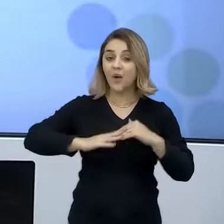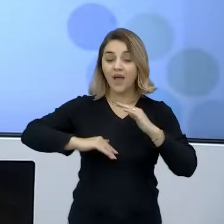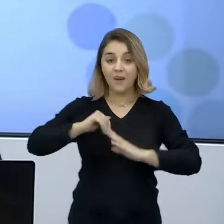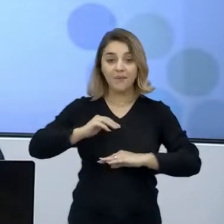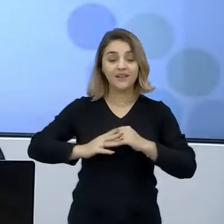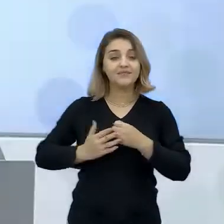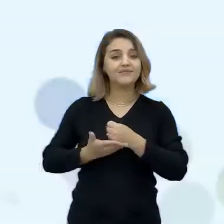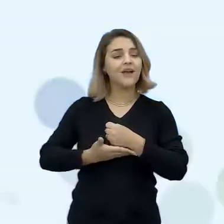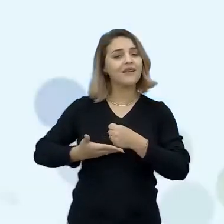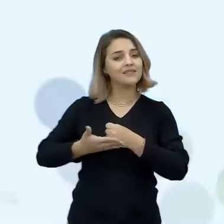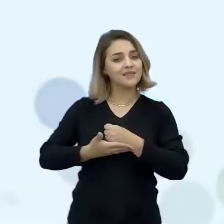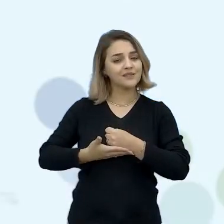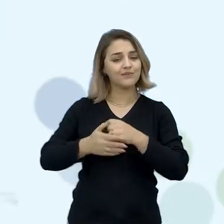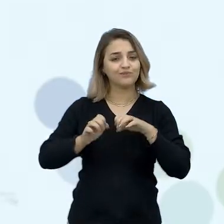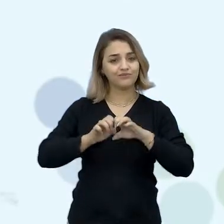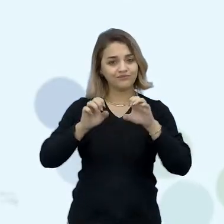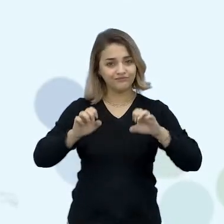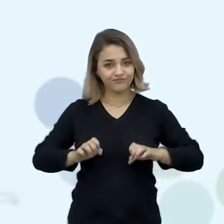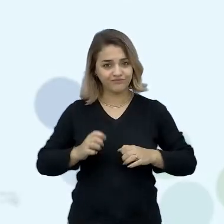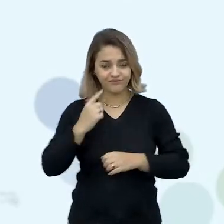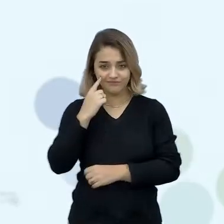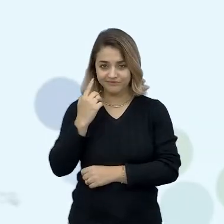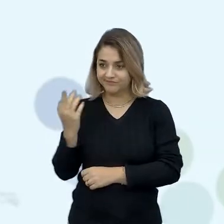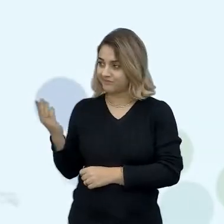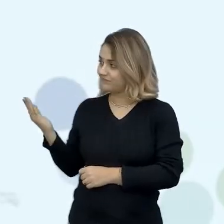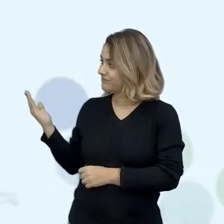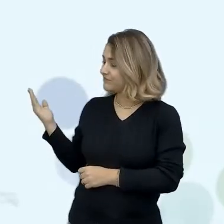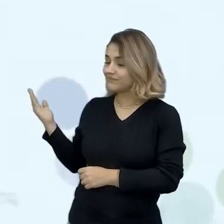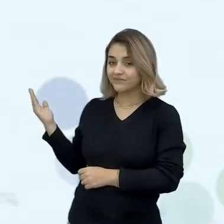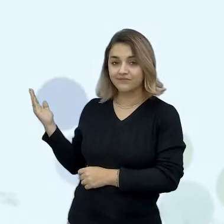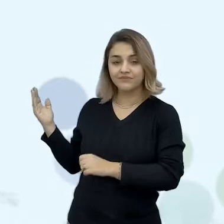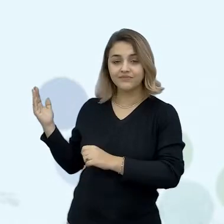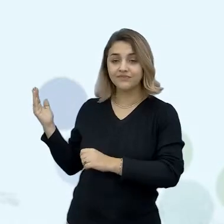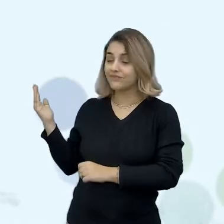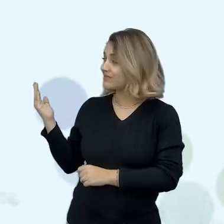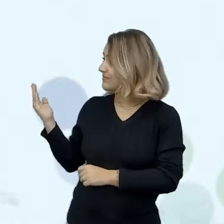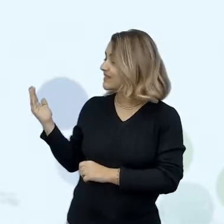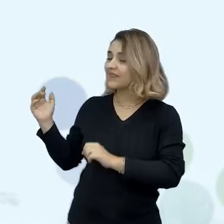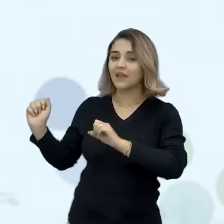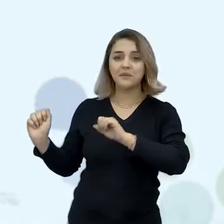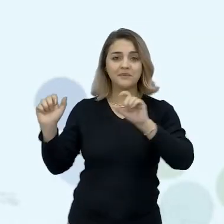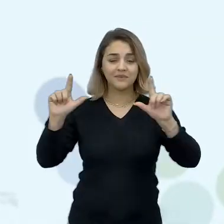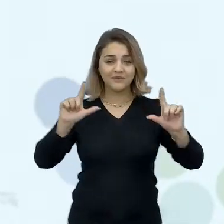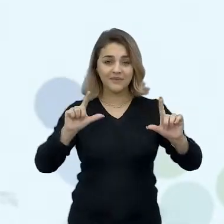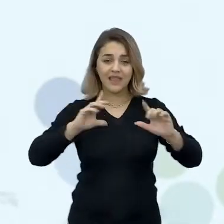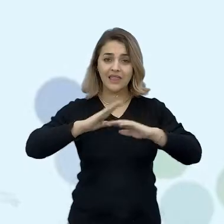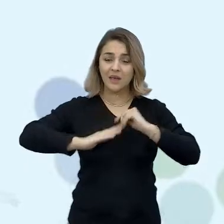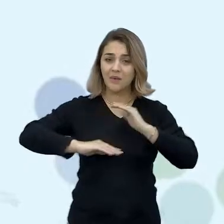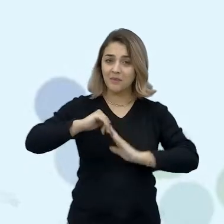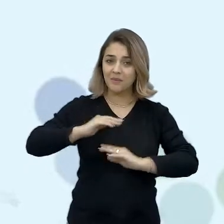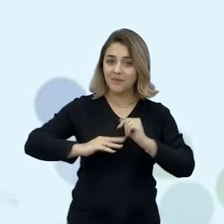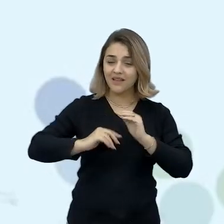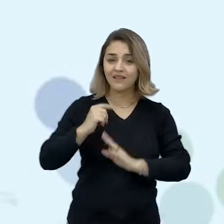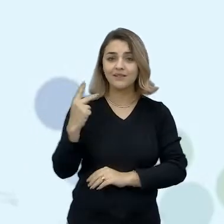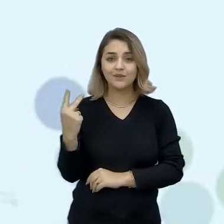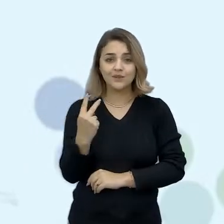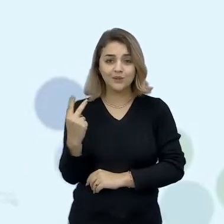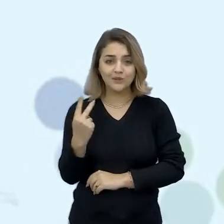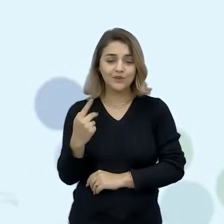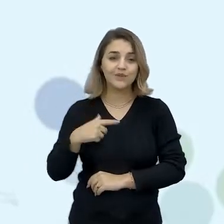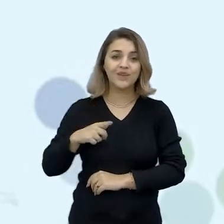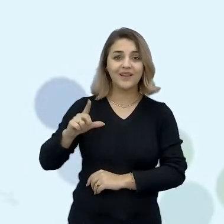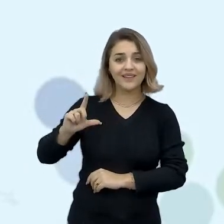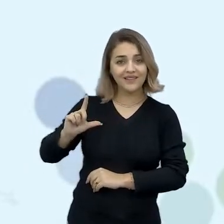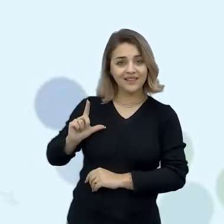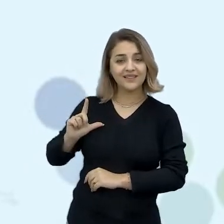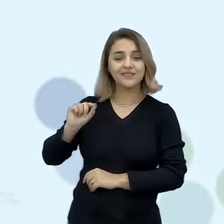eixos estruturantes. Está aí na tela para vocês. São duas as habilidades, né? É anterior, minha querida Fran.